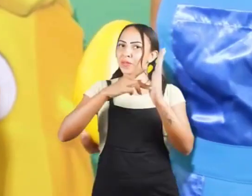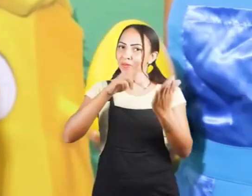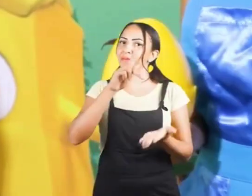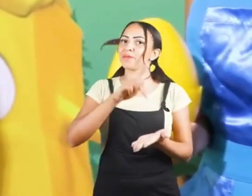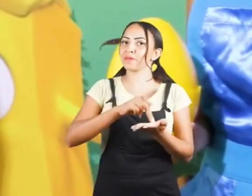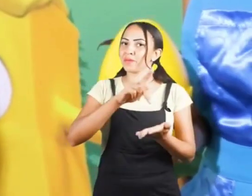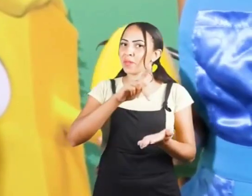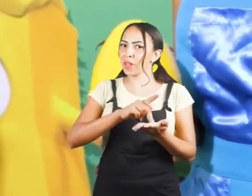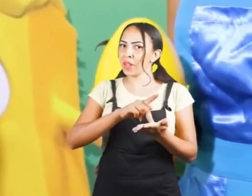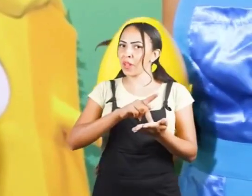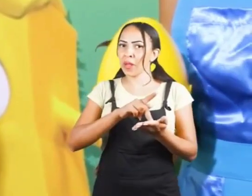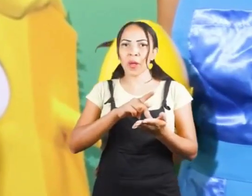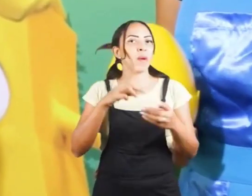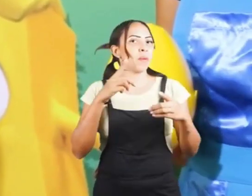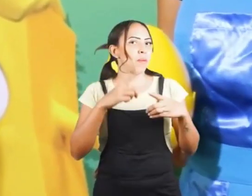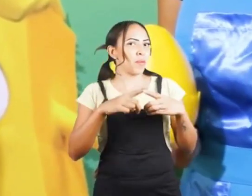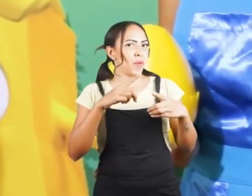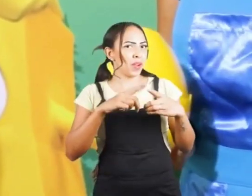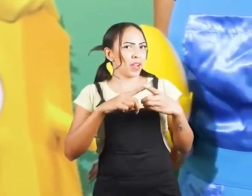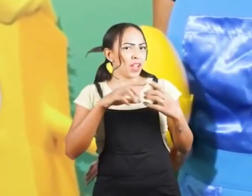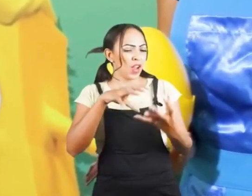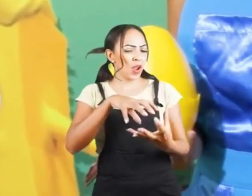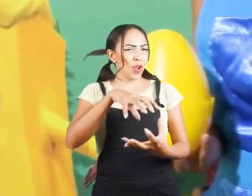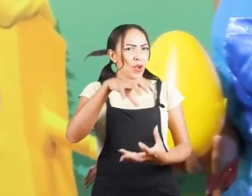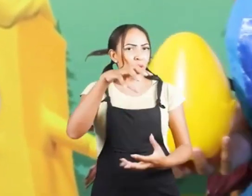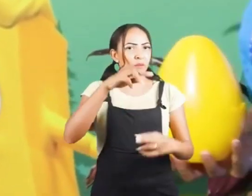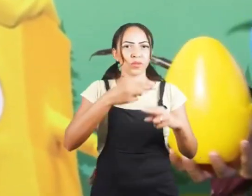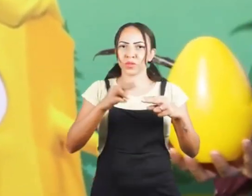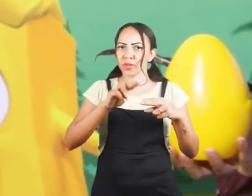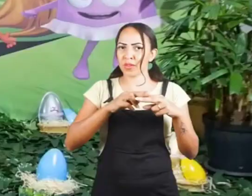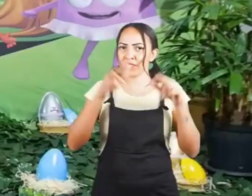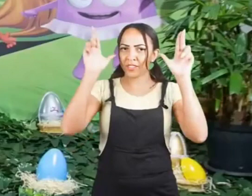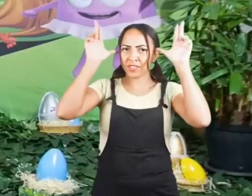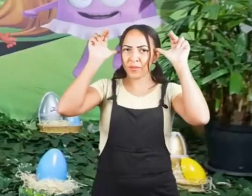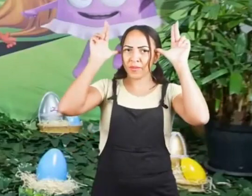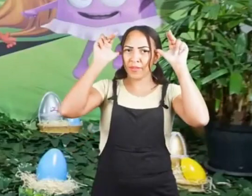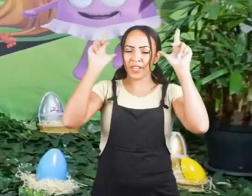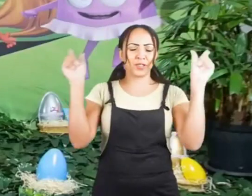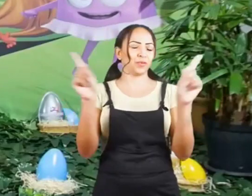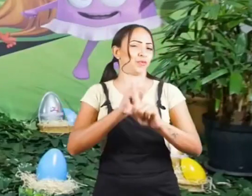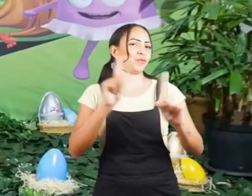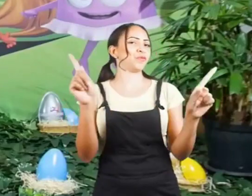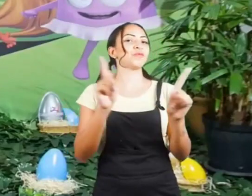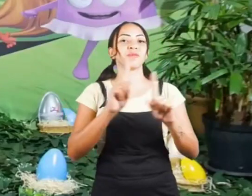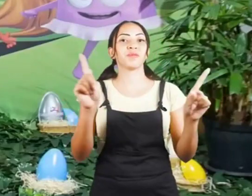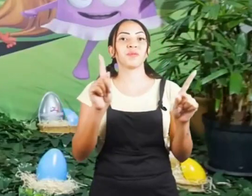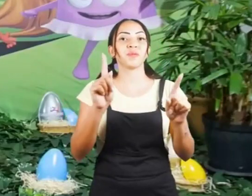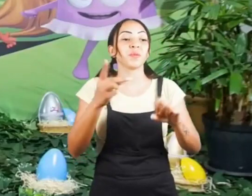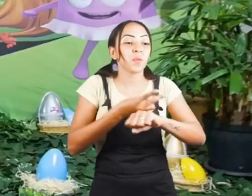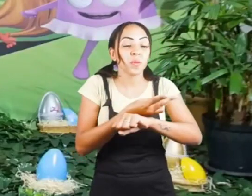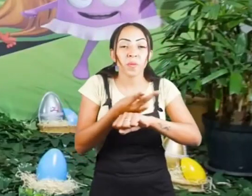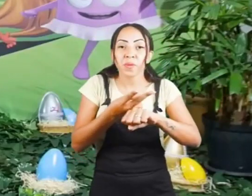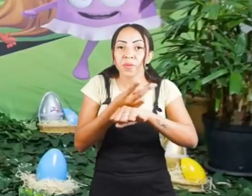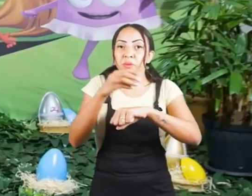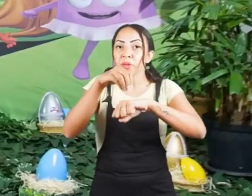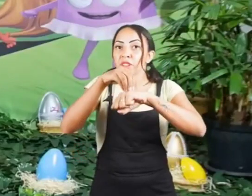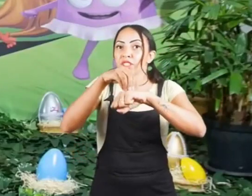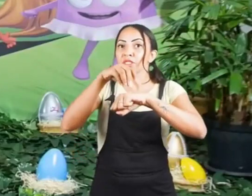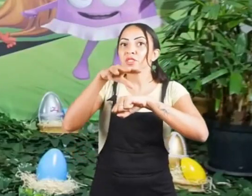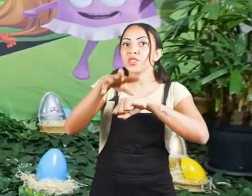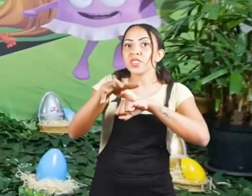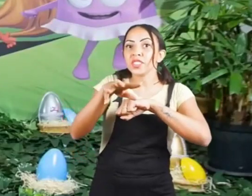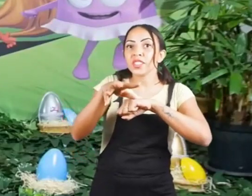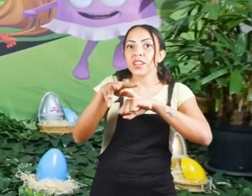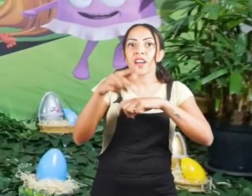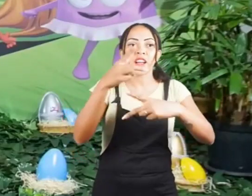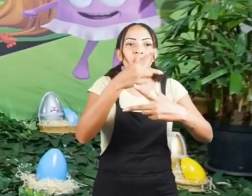Páscoa não é ovo de chocolate nem coelhinho. Procure a próxima pista em algo que tenha a